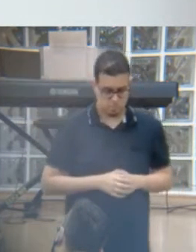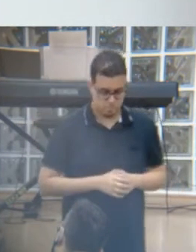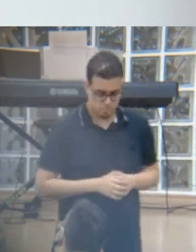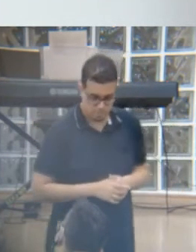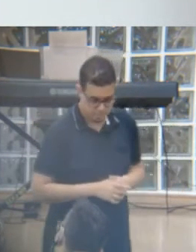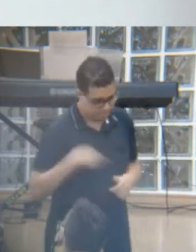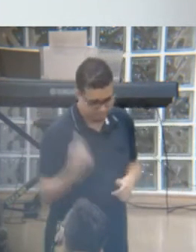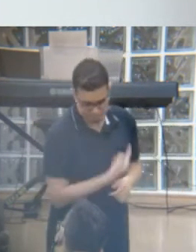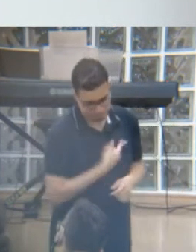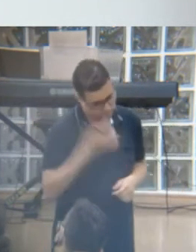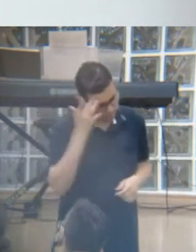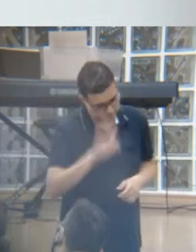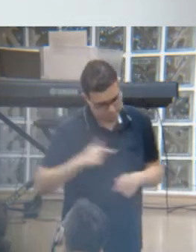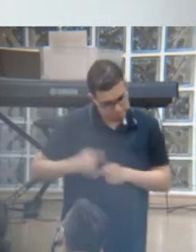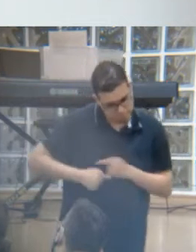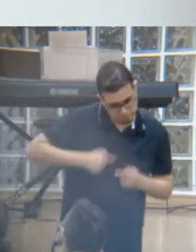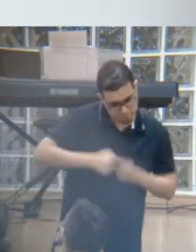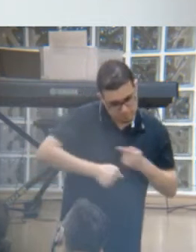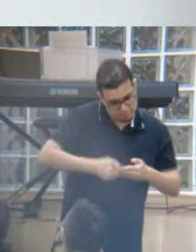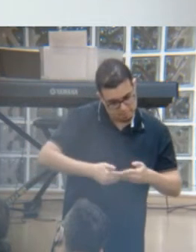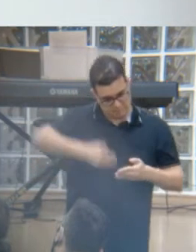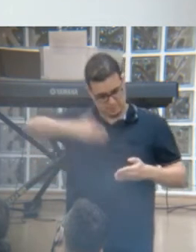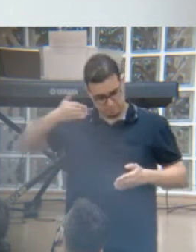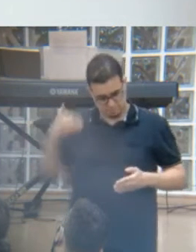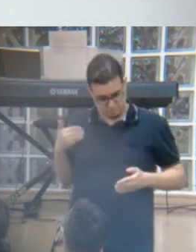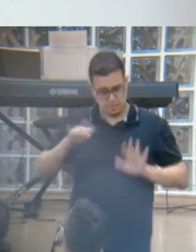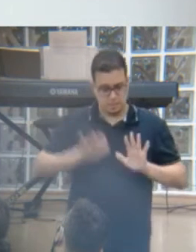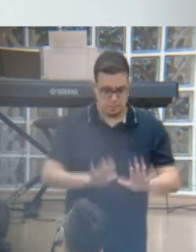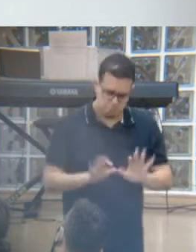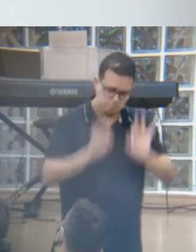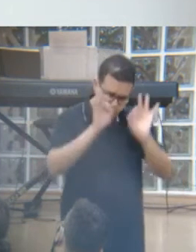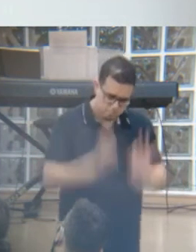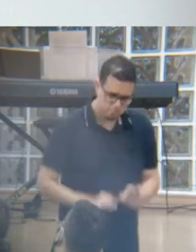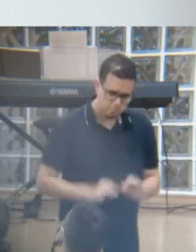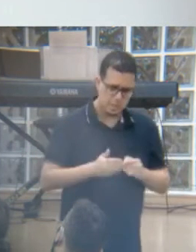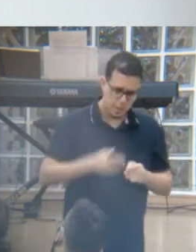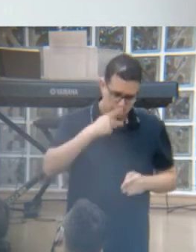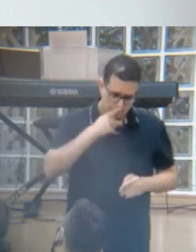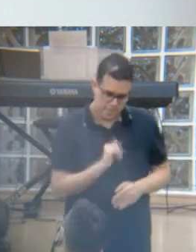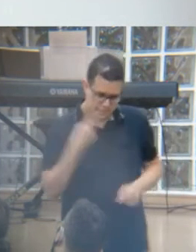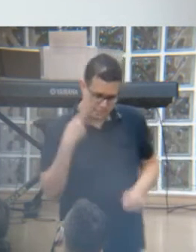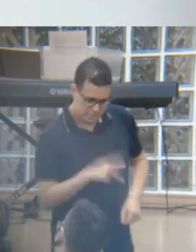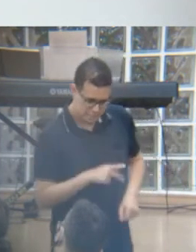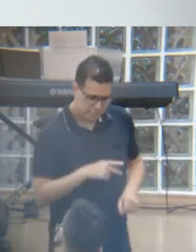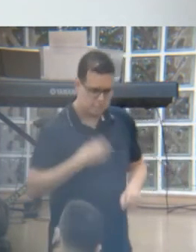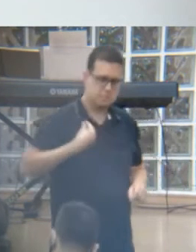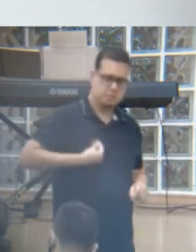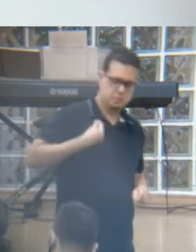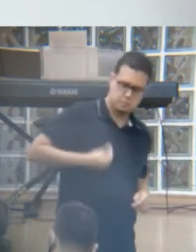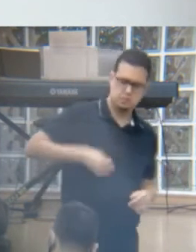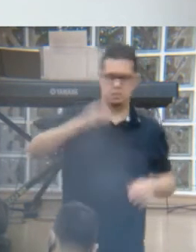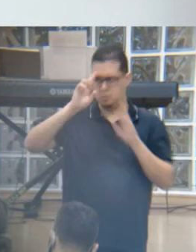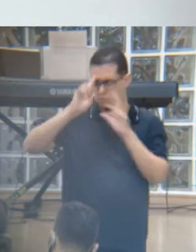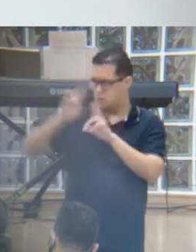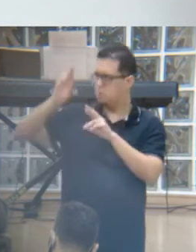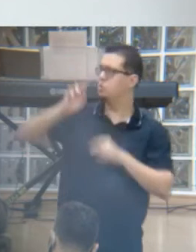Elias, mas com certeza era um homem que andava em santidade, buscando ao Senhor, temendo ao Senhor, procurando conhecer